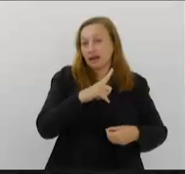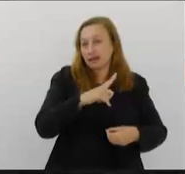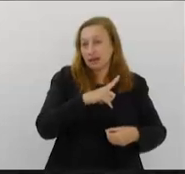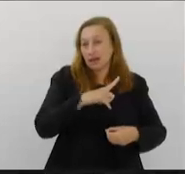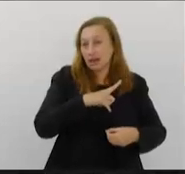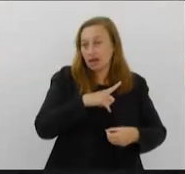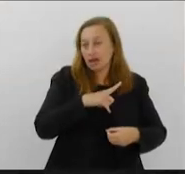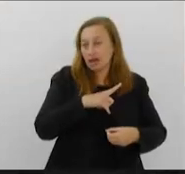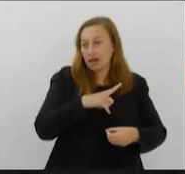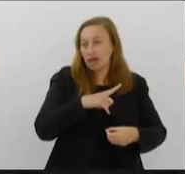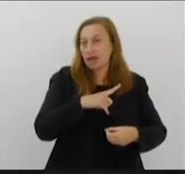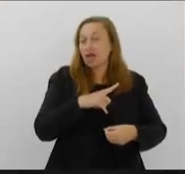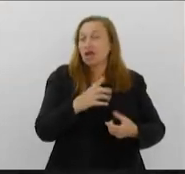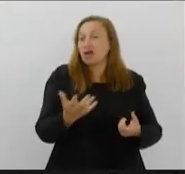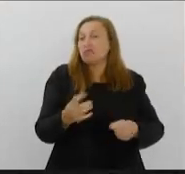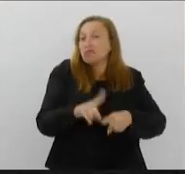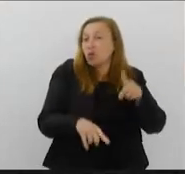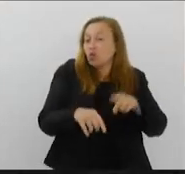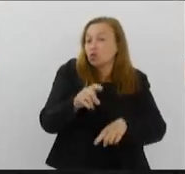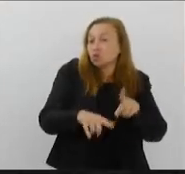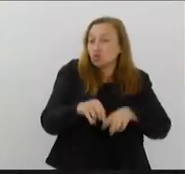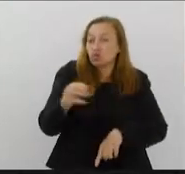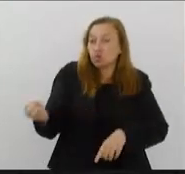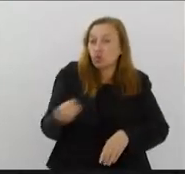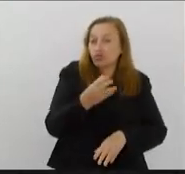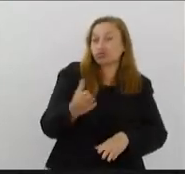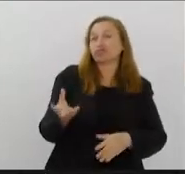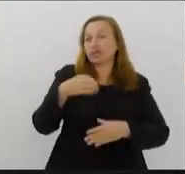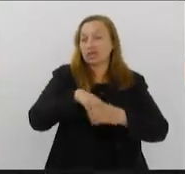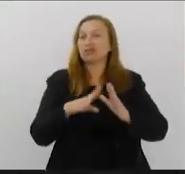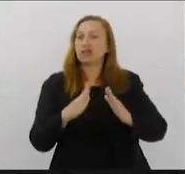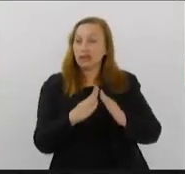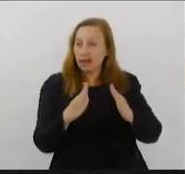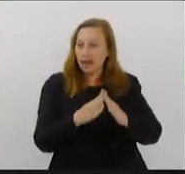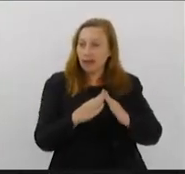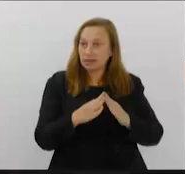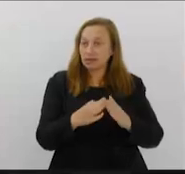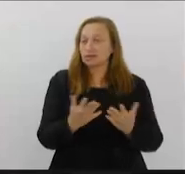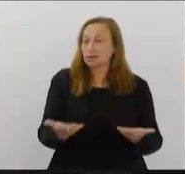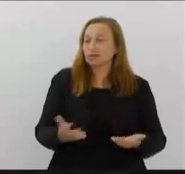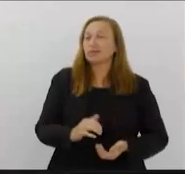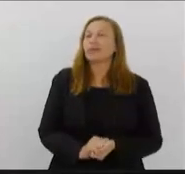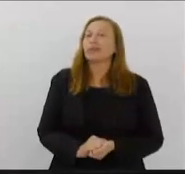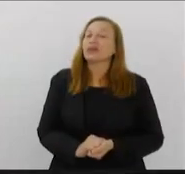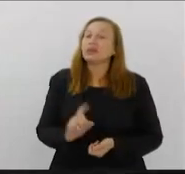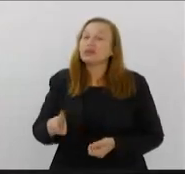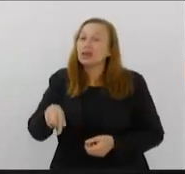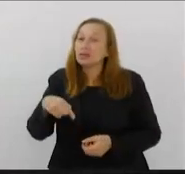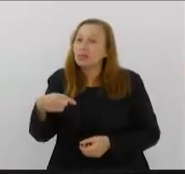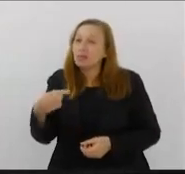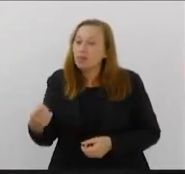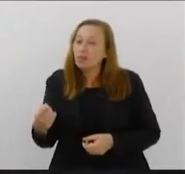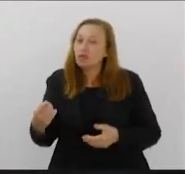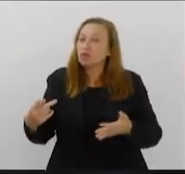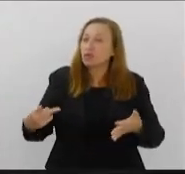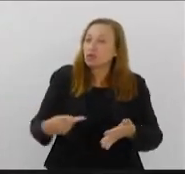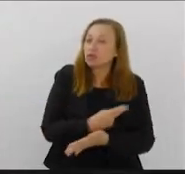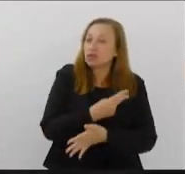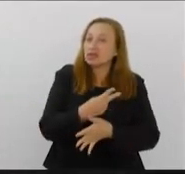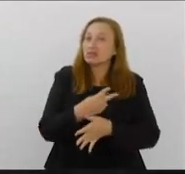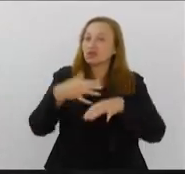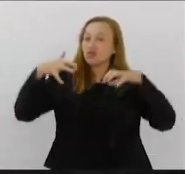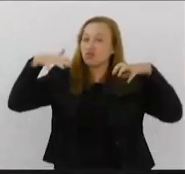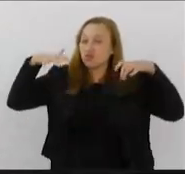ou reconstruir o espaço social, ou socioambiental afetado depois do advento de um